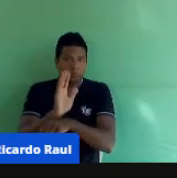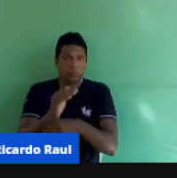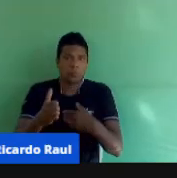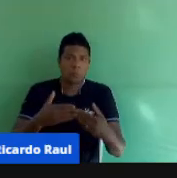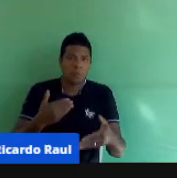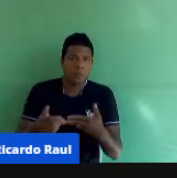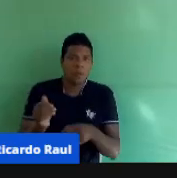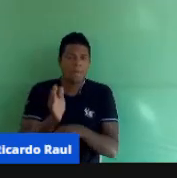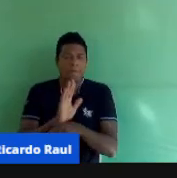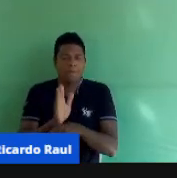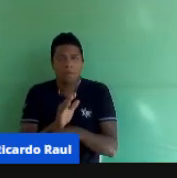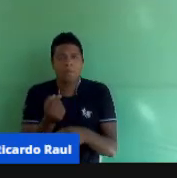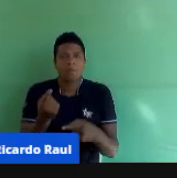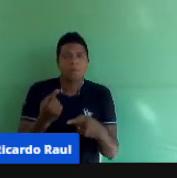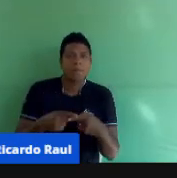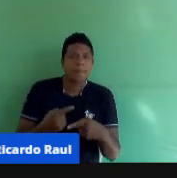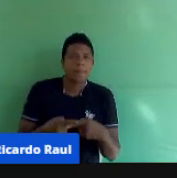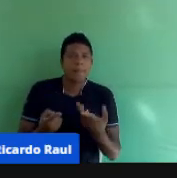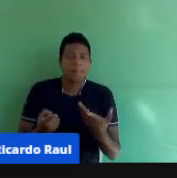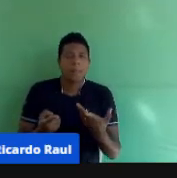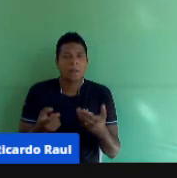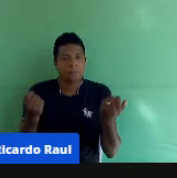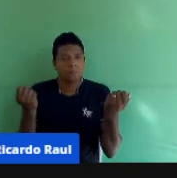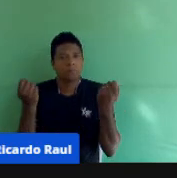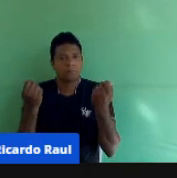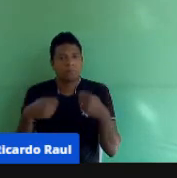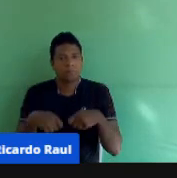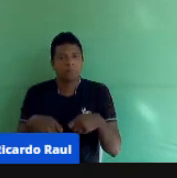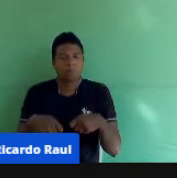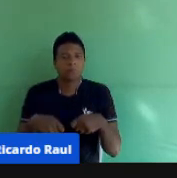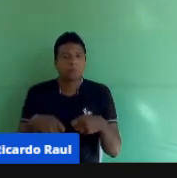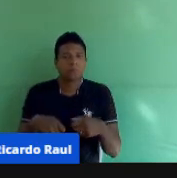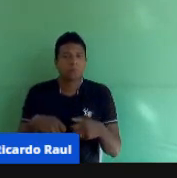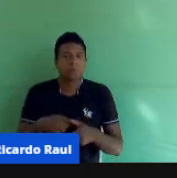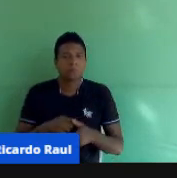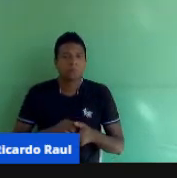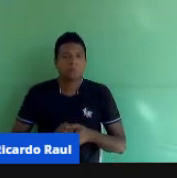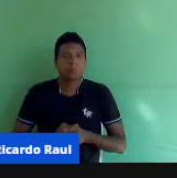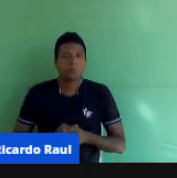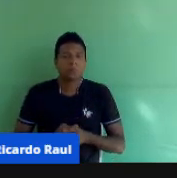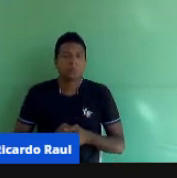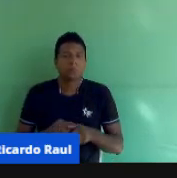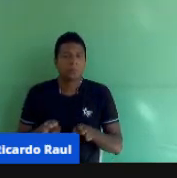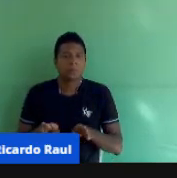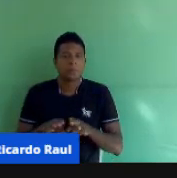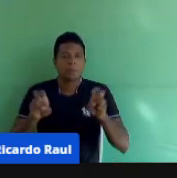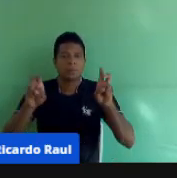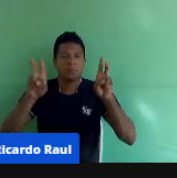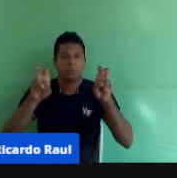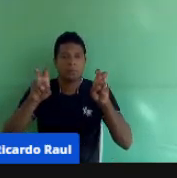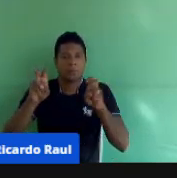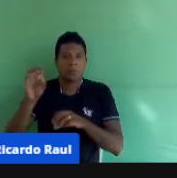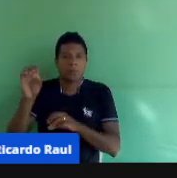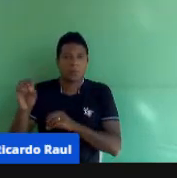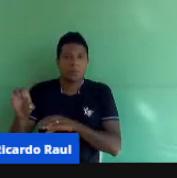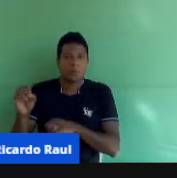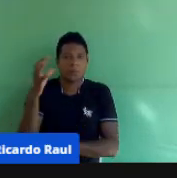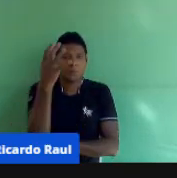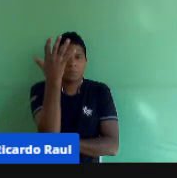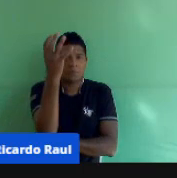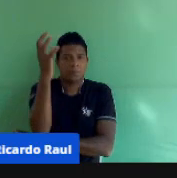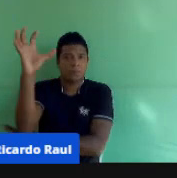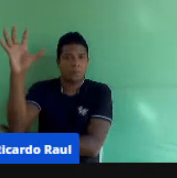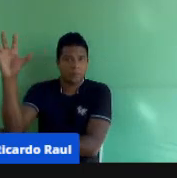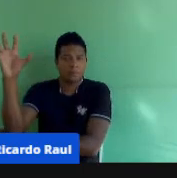filme, porque é possível, dependendo da temática, e aqui, no caso da educação ambiental, a gente fazer um